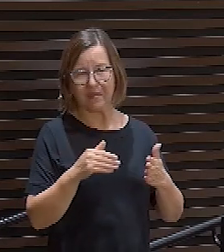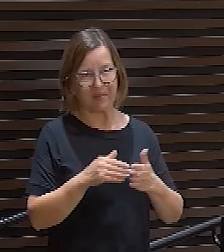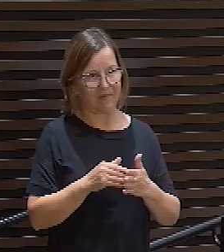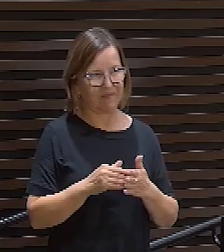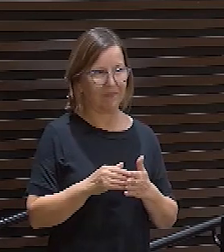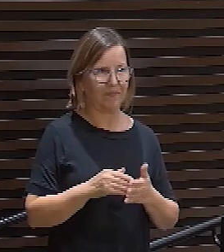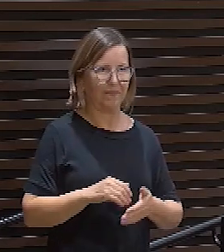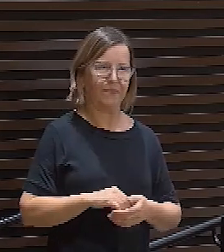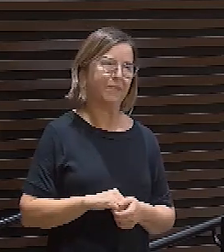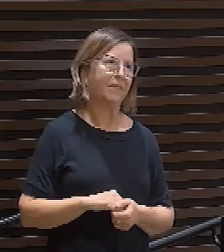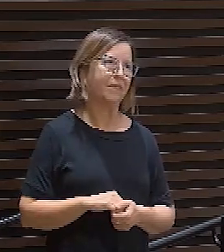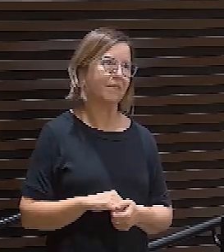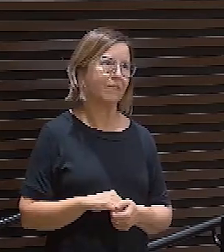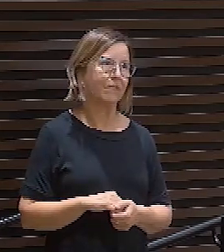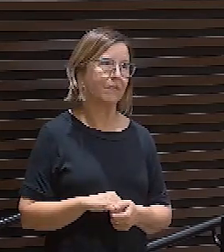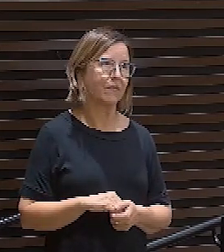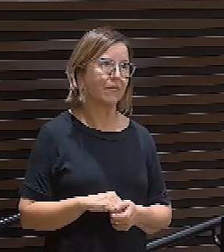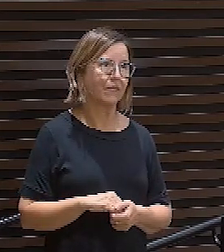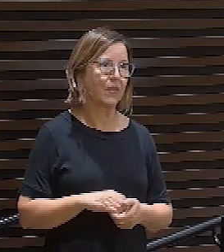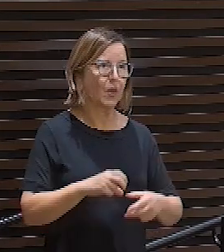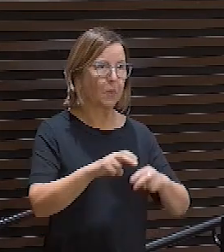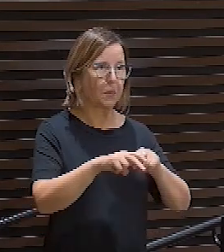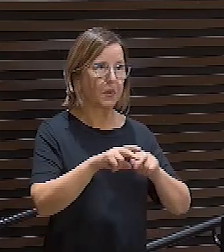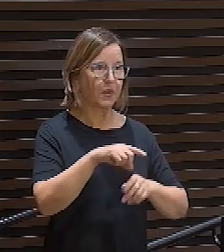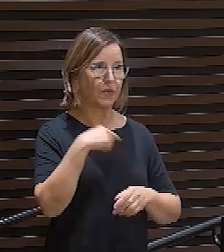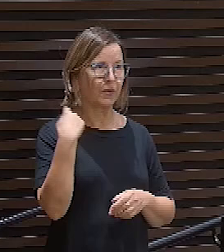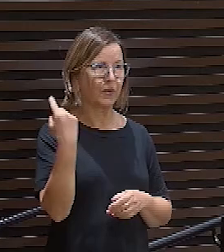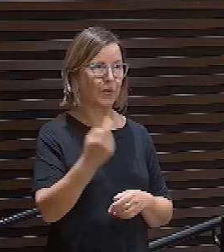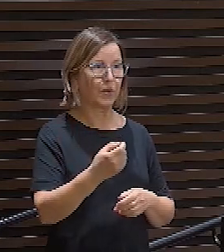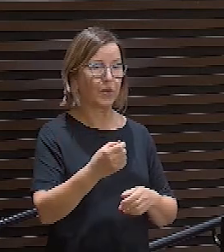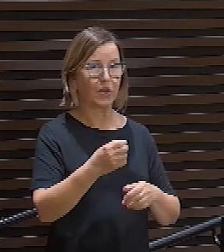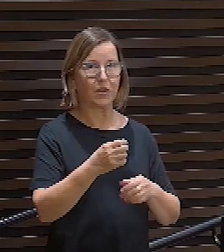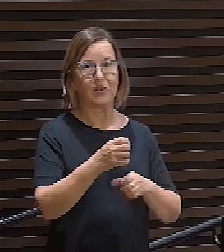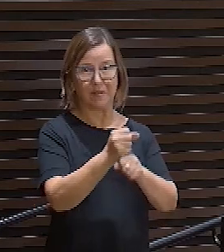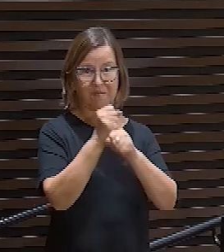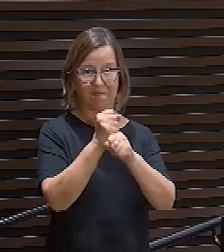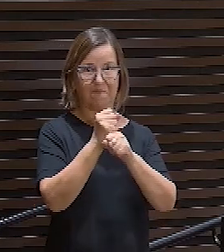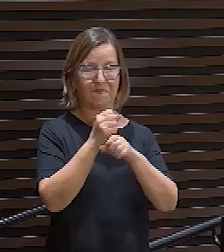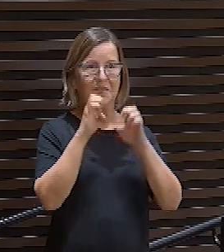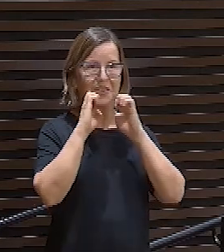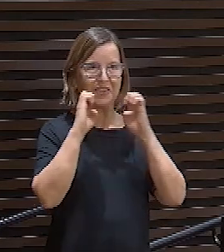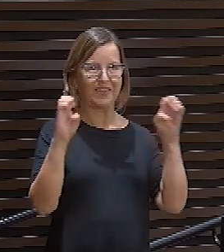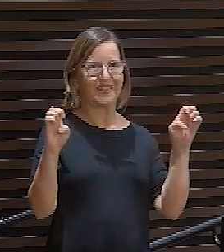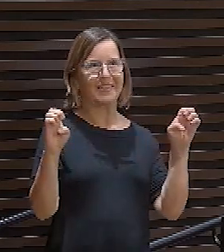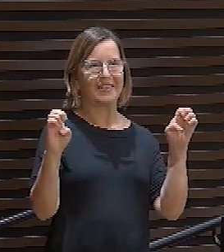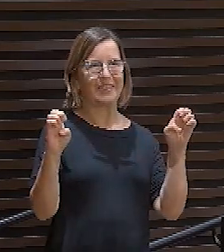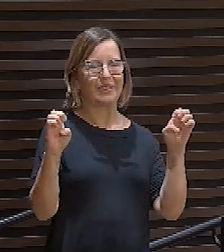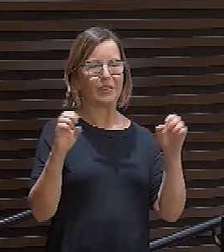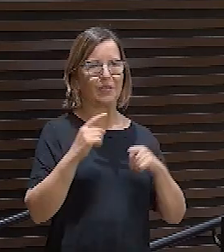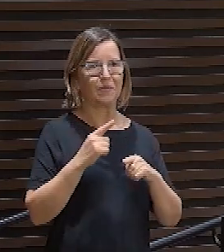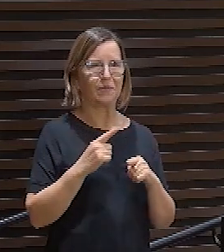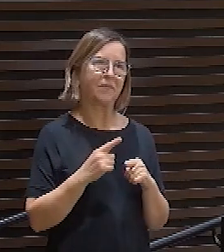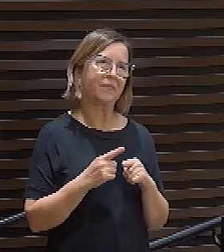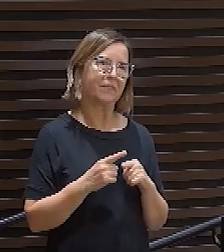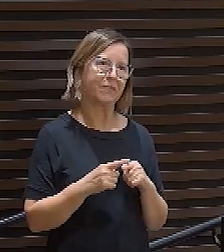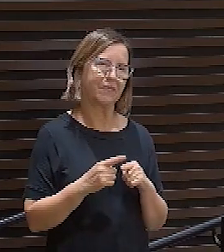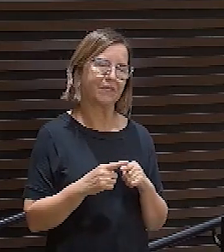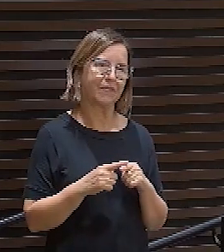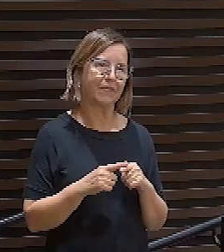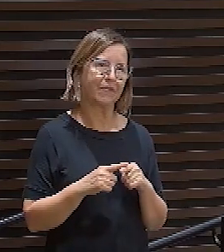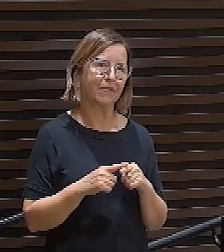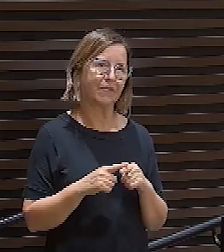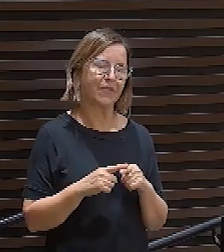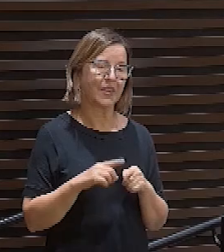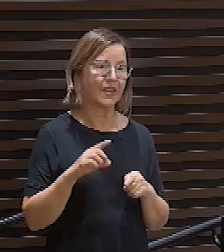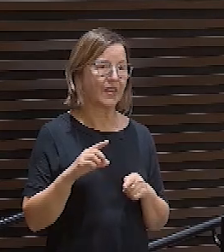sobra. E é por isso que a gente se agarra ao Evangelho e a gente não solta do Evangelho. Porque não há nada além do